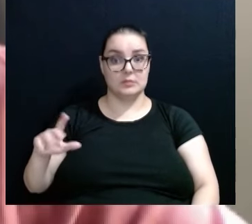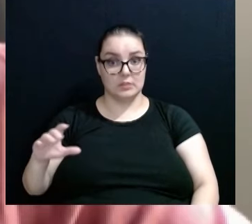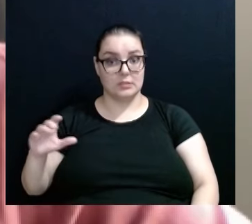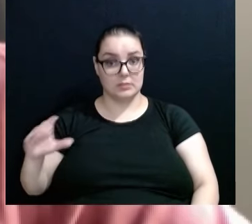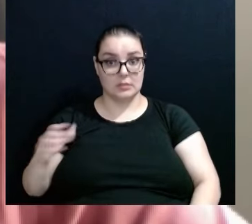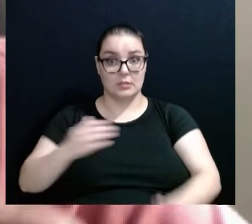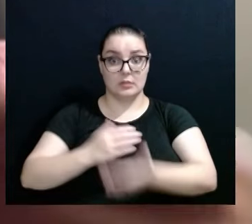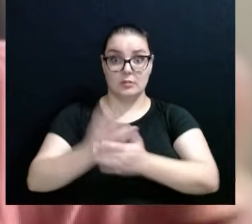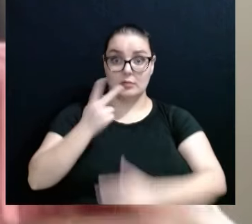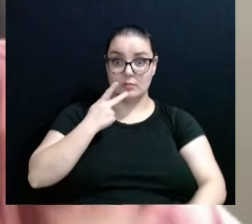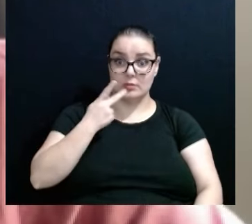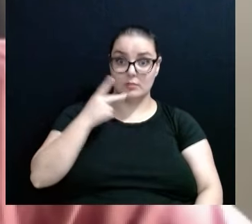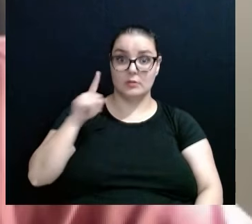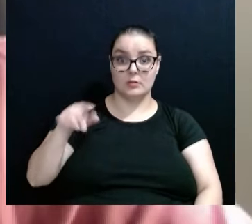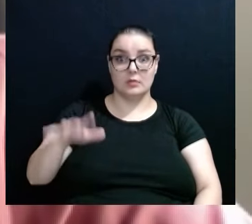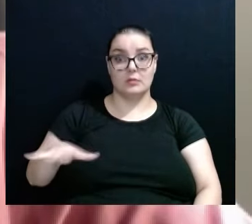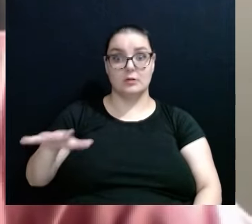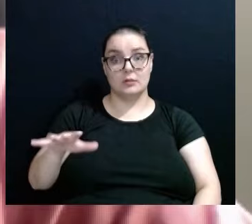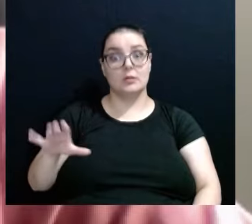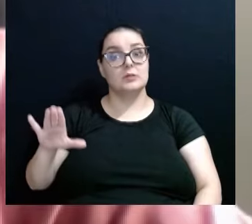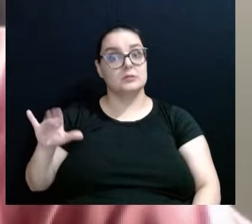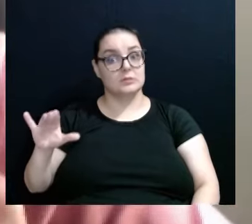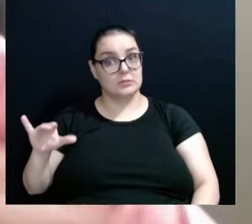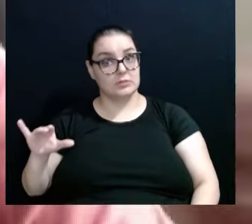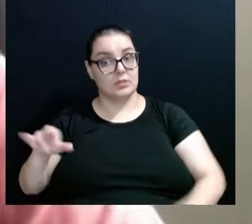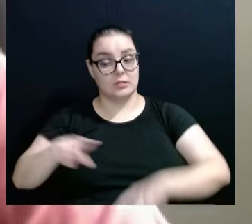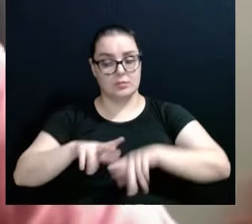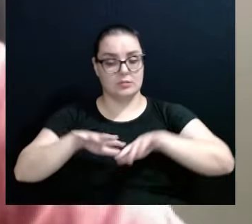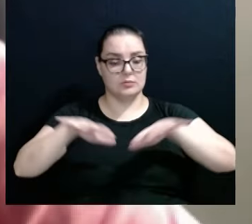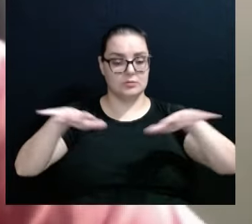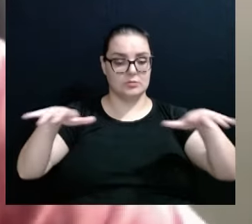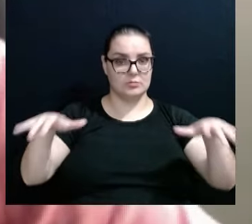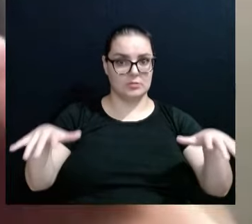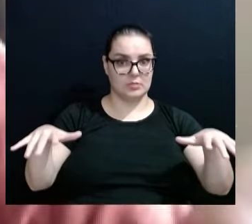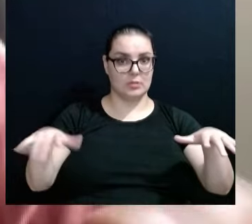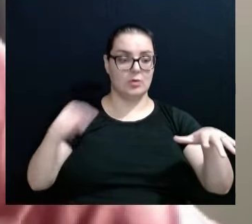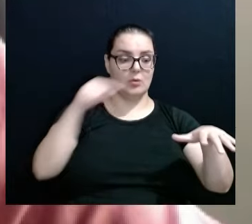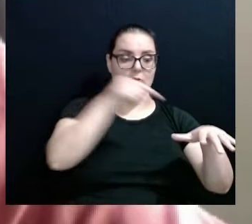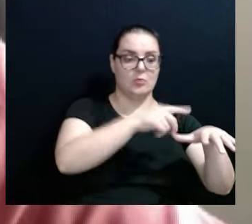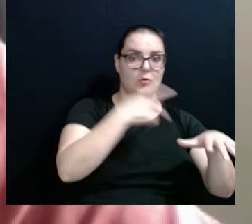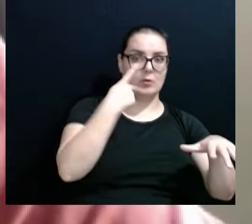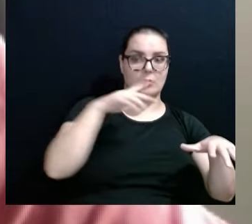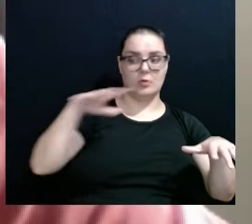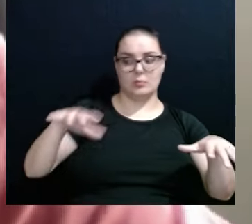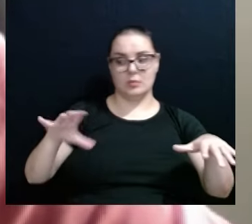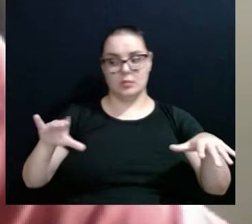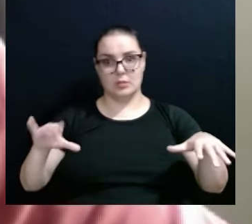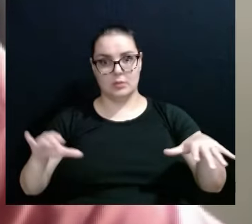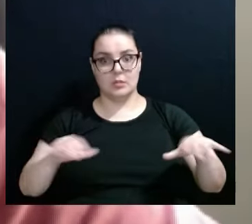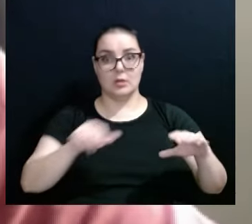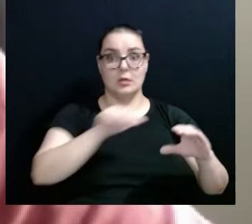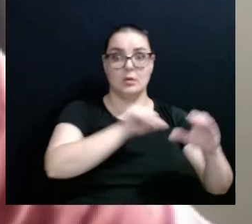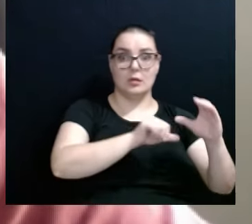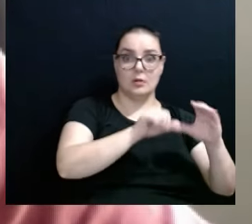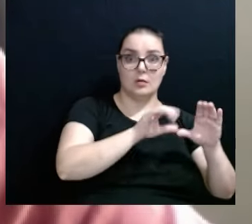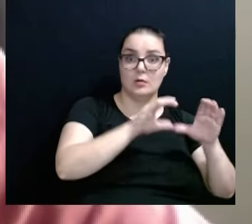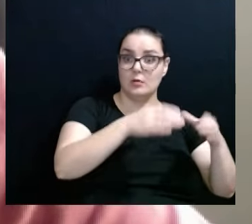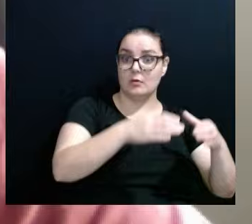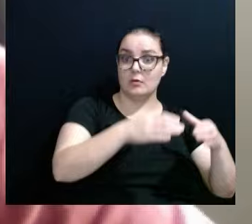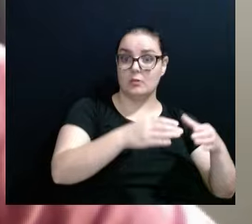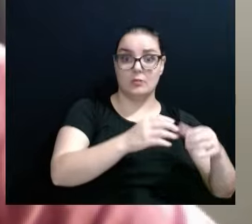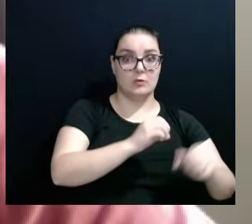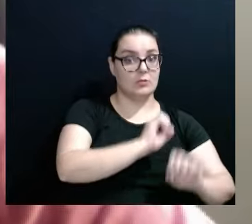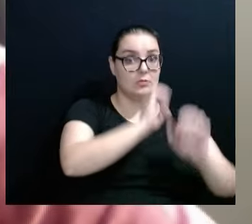IPCC, que a gente começou falando aqui, que é uma instância científica, para prover as evidências científicas. A COP,